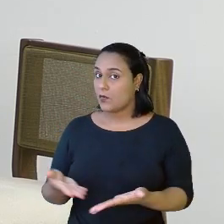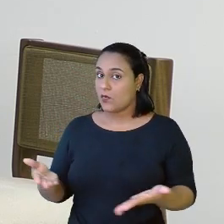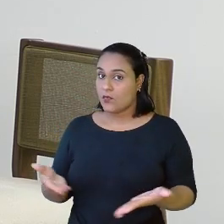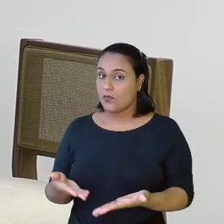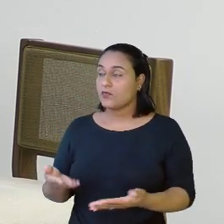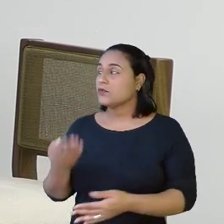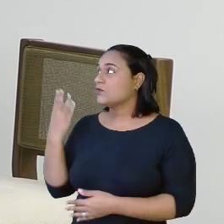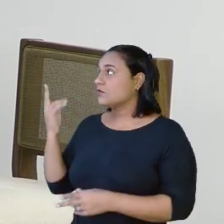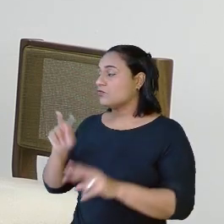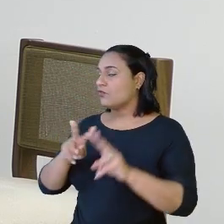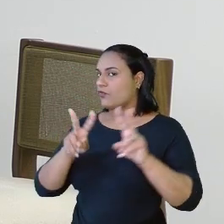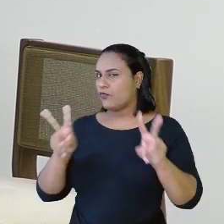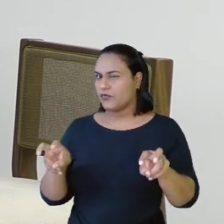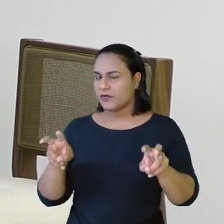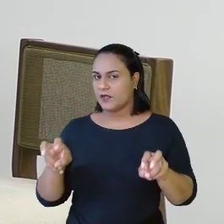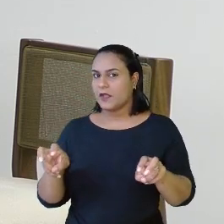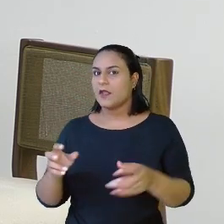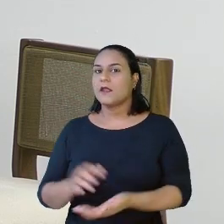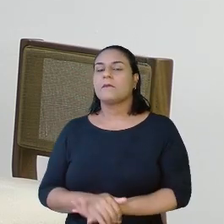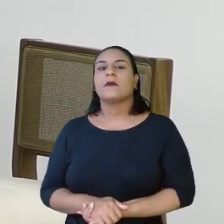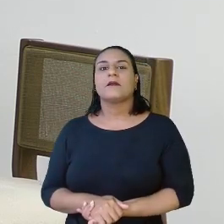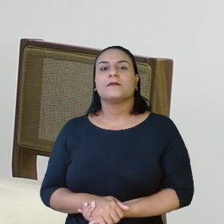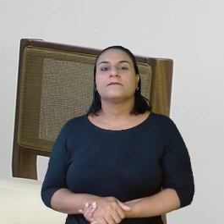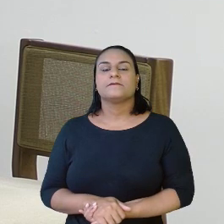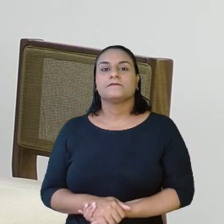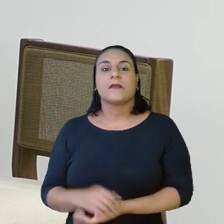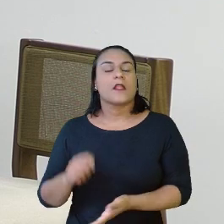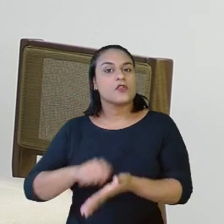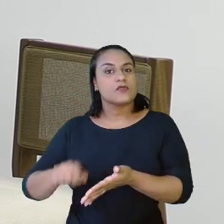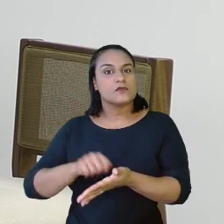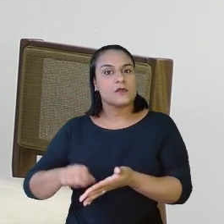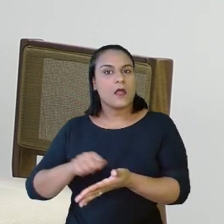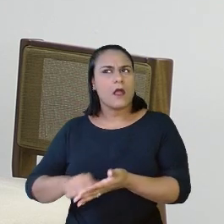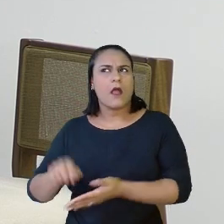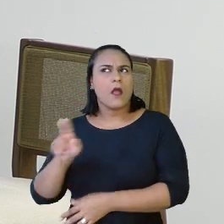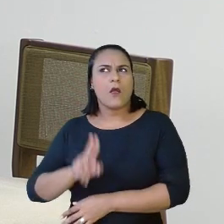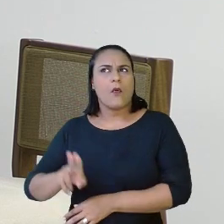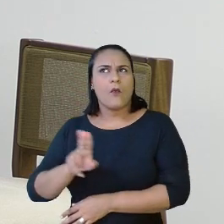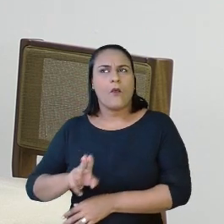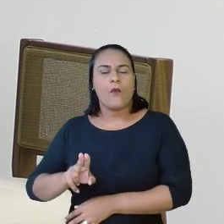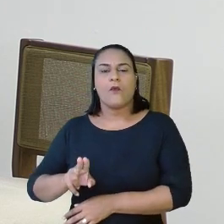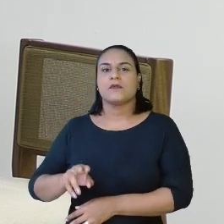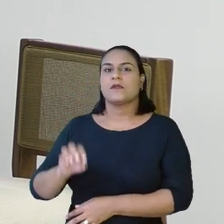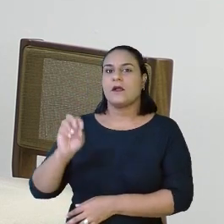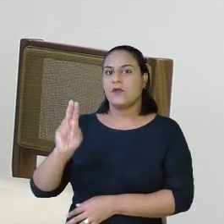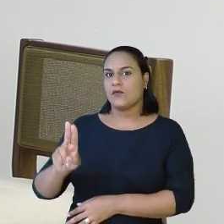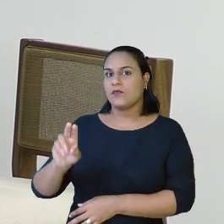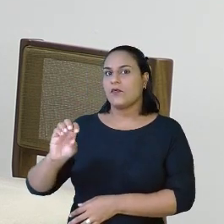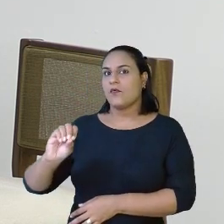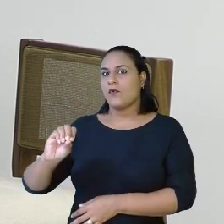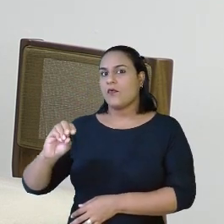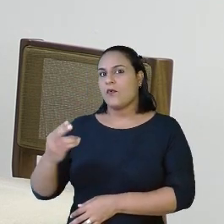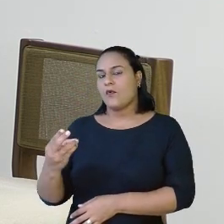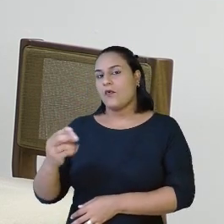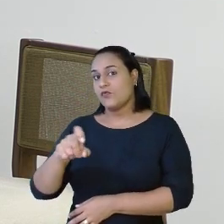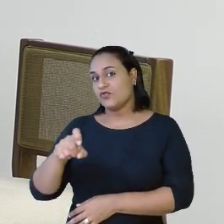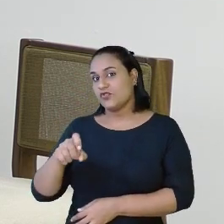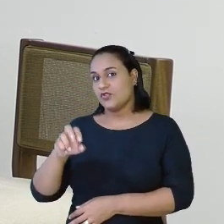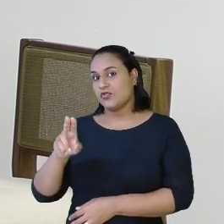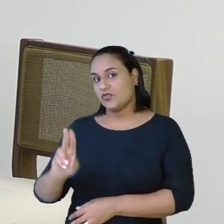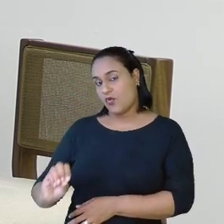nós estamos trabalhando apenas ortografia, o uso do X e do CH. E nessa receita a gente